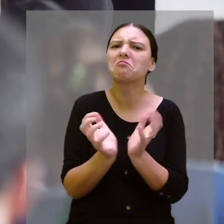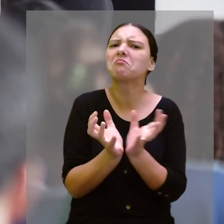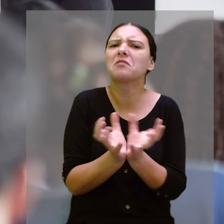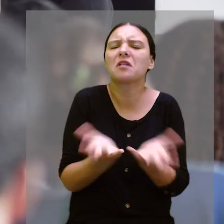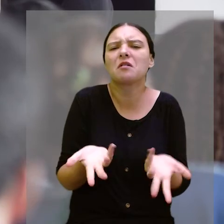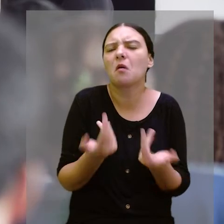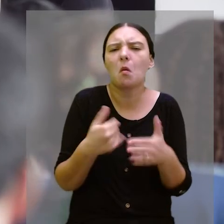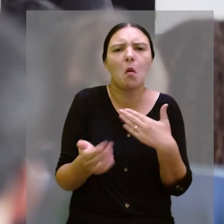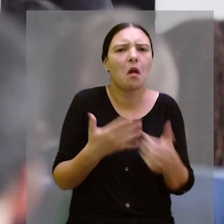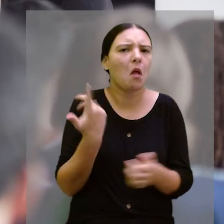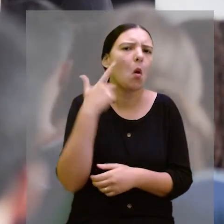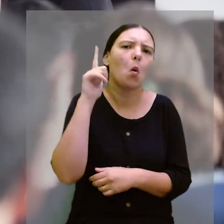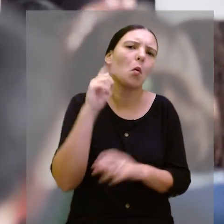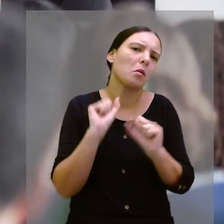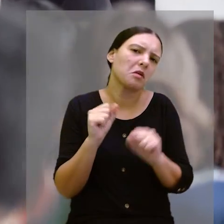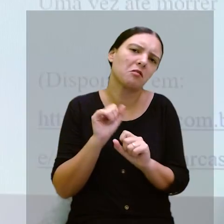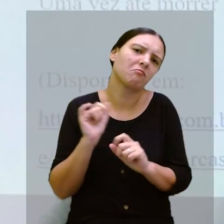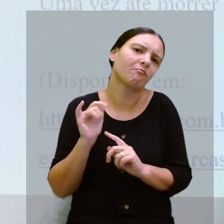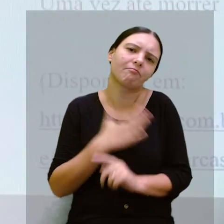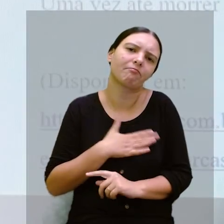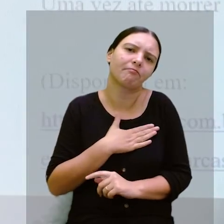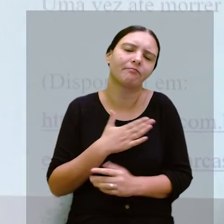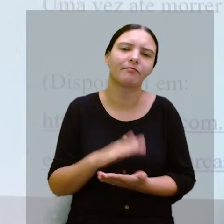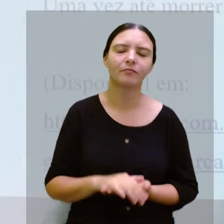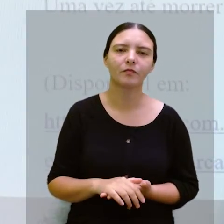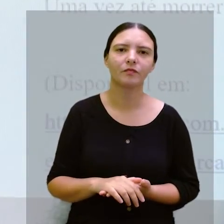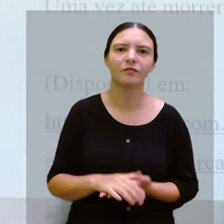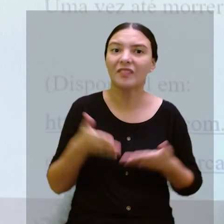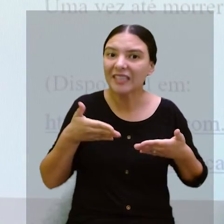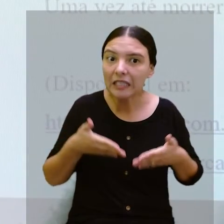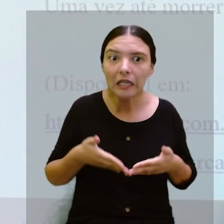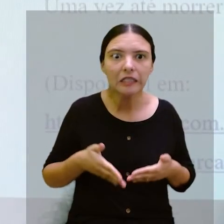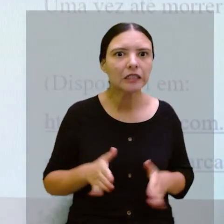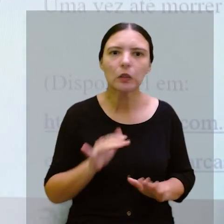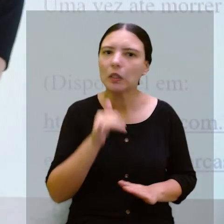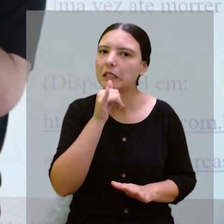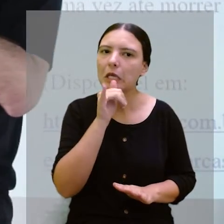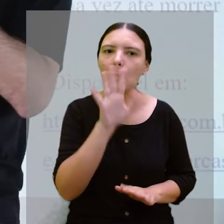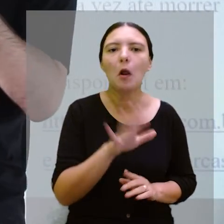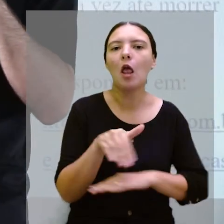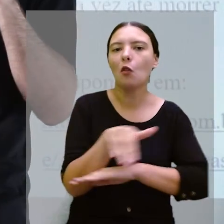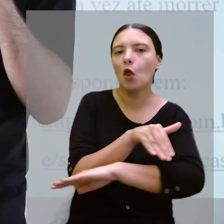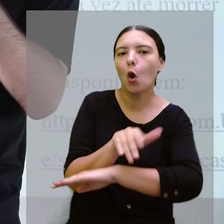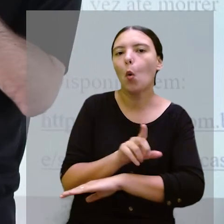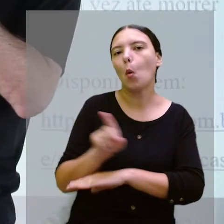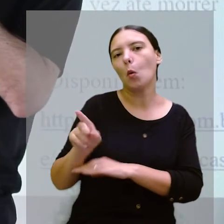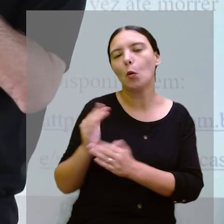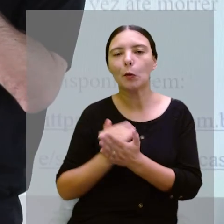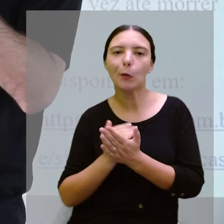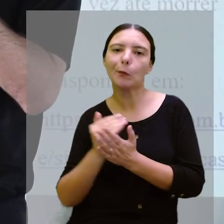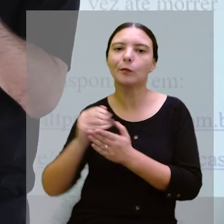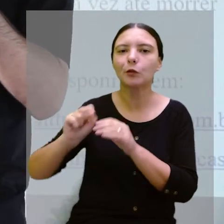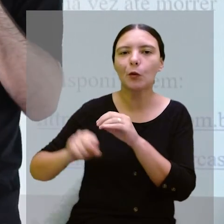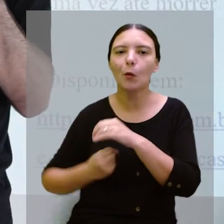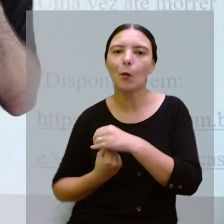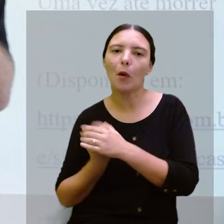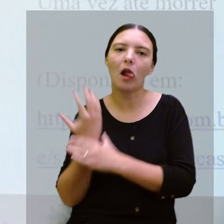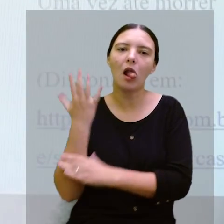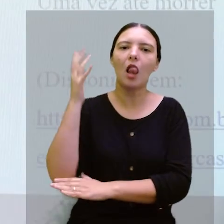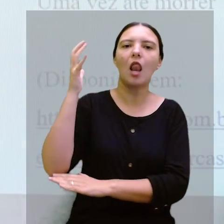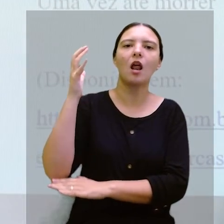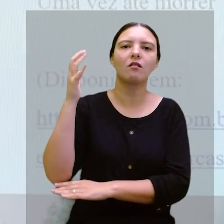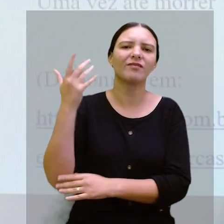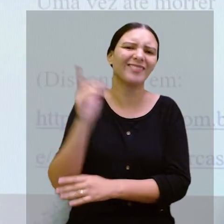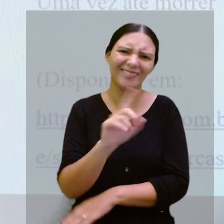ficcional, como qualquer outra, né? Pessoal, não nasceu assim, olha, eu estava ali na rua e nasceu um pé de Atlético Mineiro, né? Não,